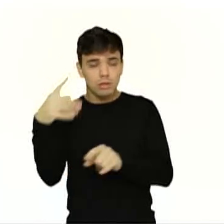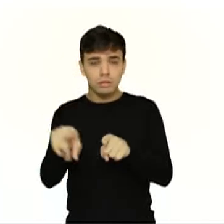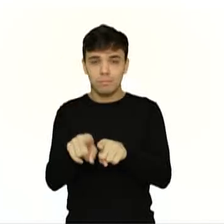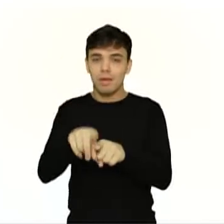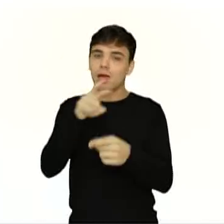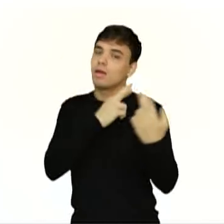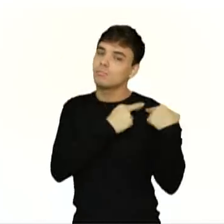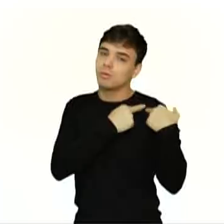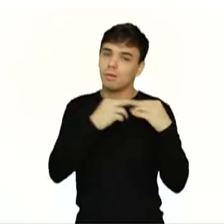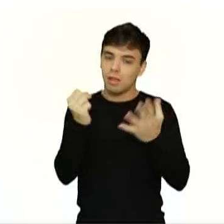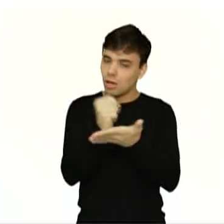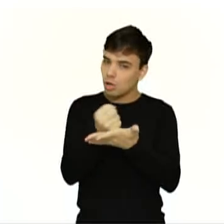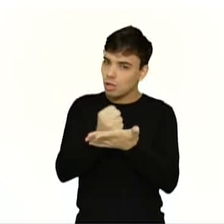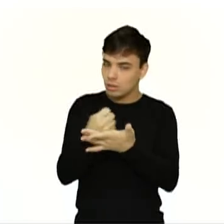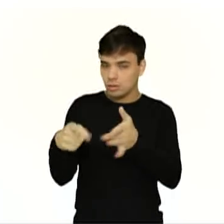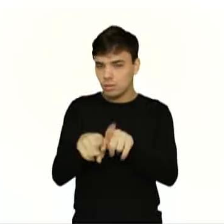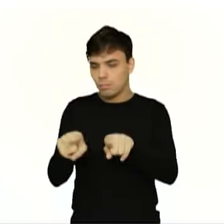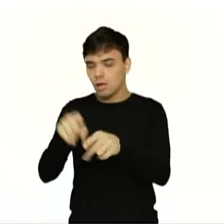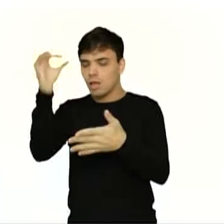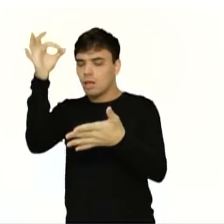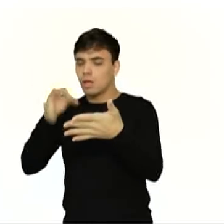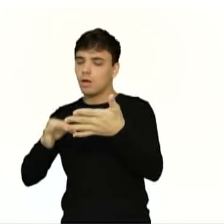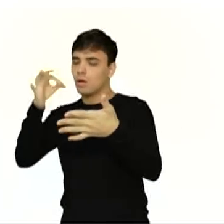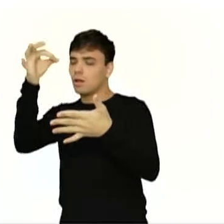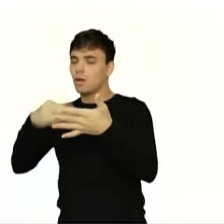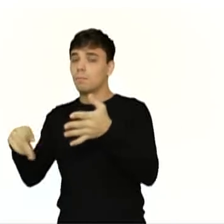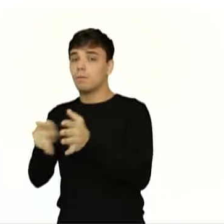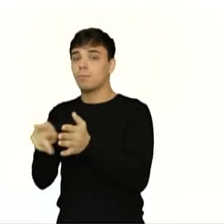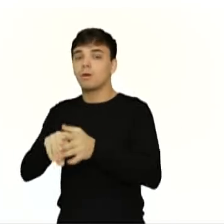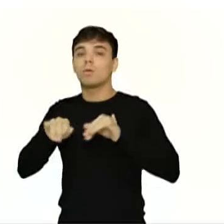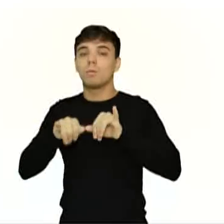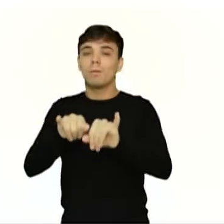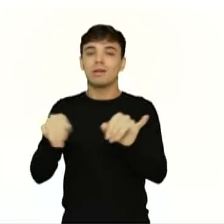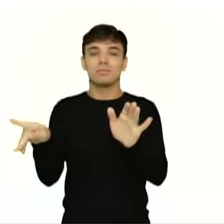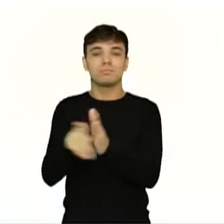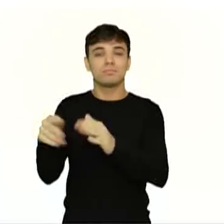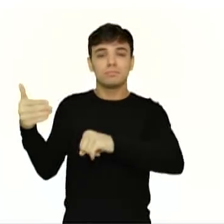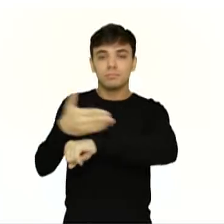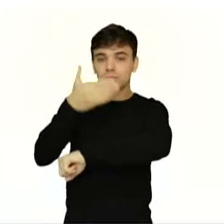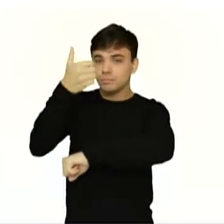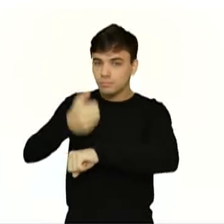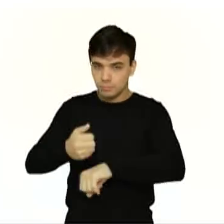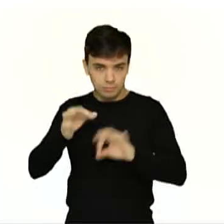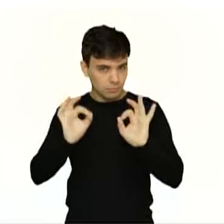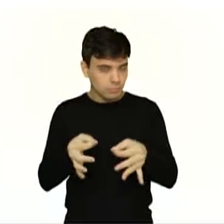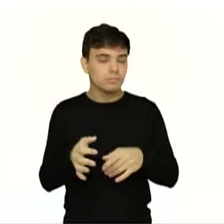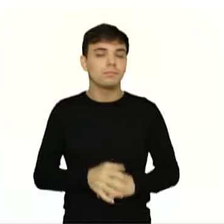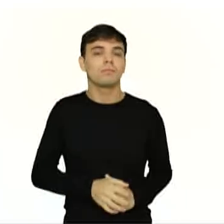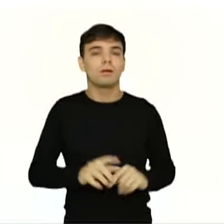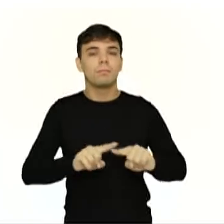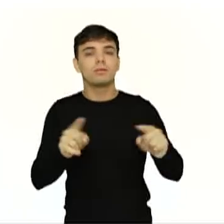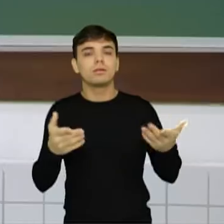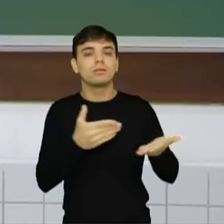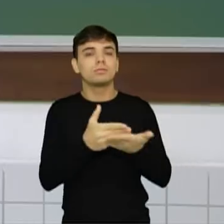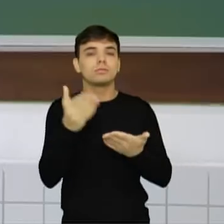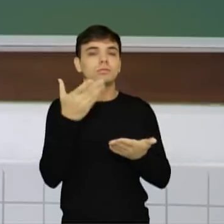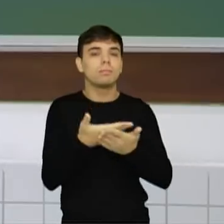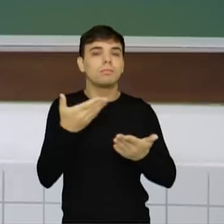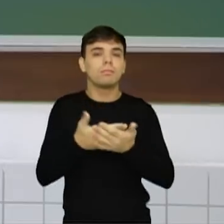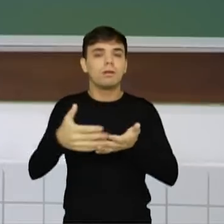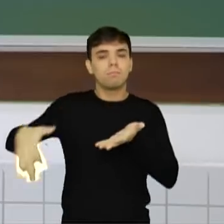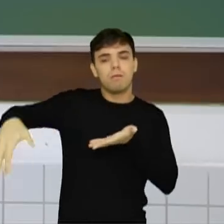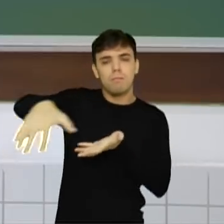maior controle e fiscalização do comércio com a sua colônia, certo? E aí nós vamos estudar um dos primeiros grandes movimentos